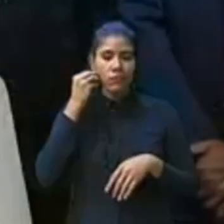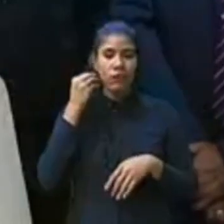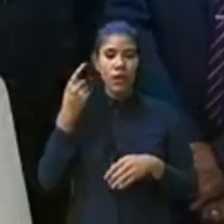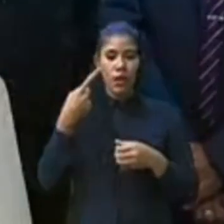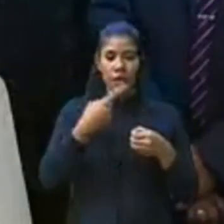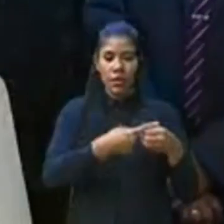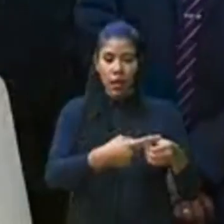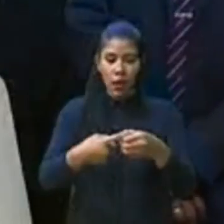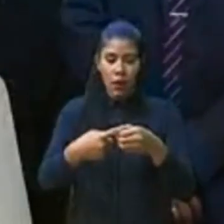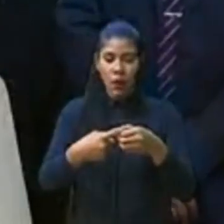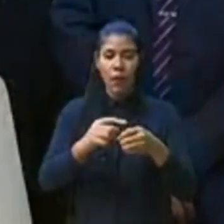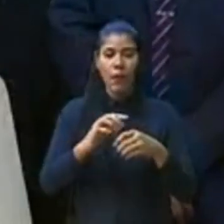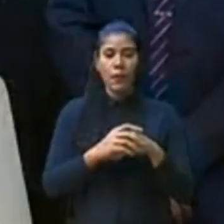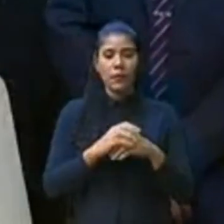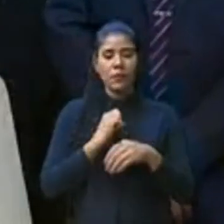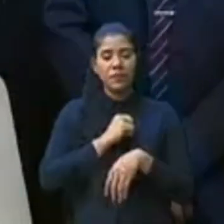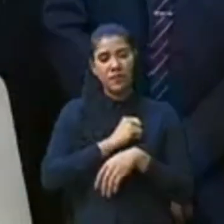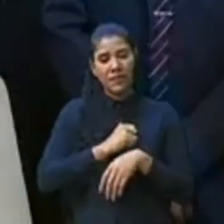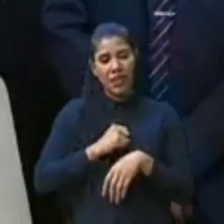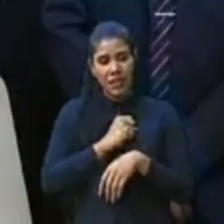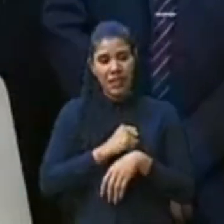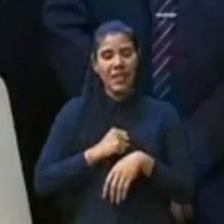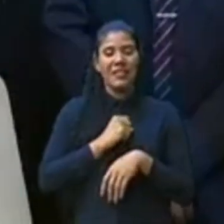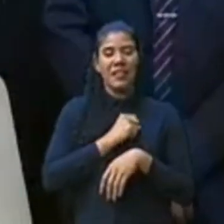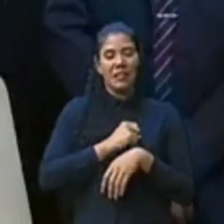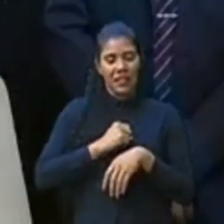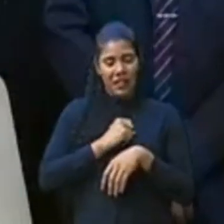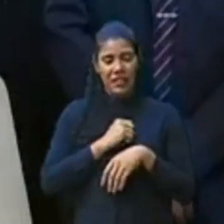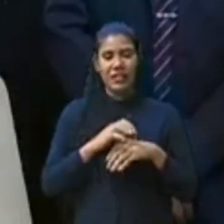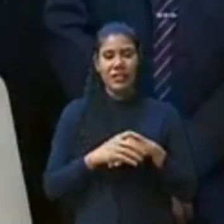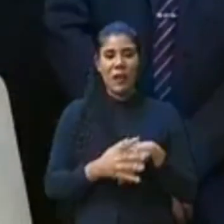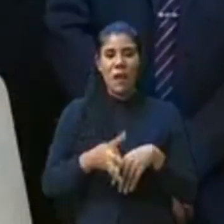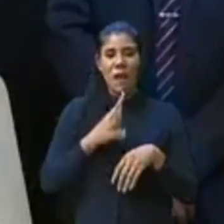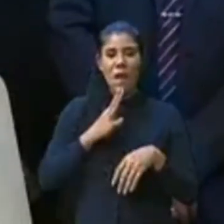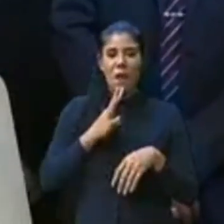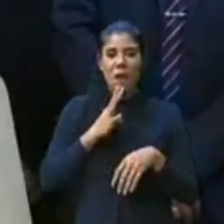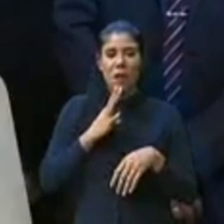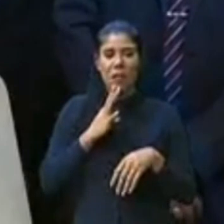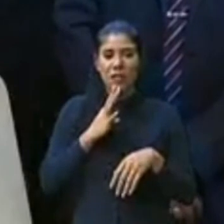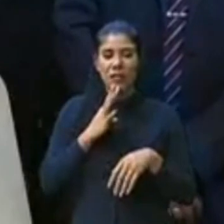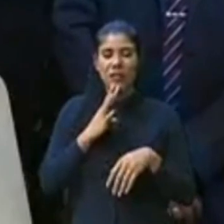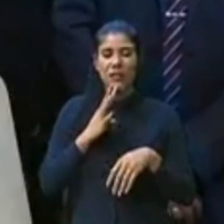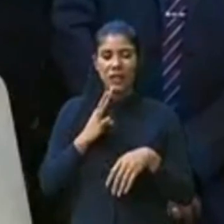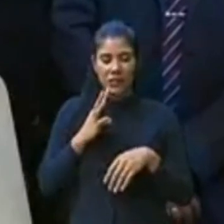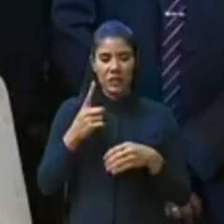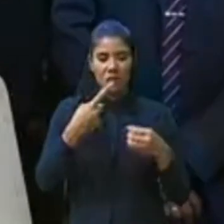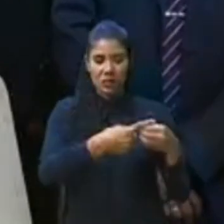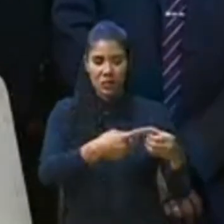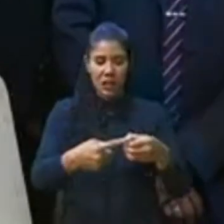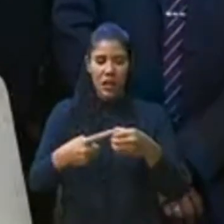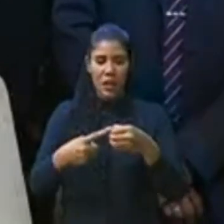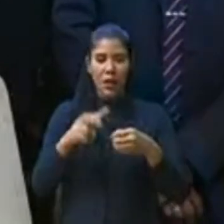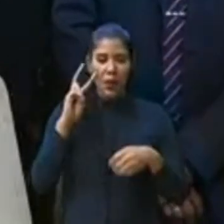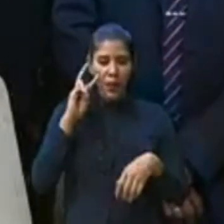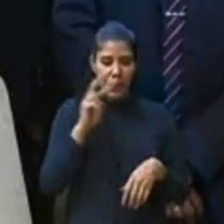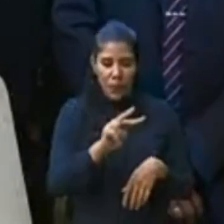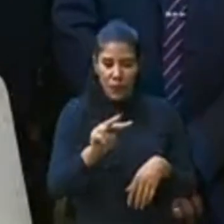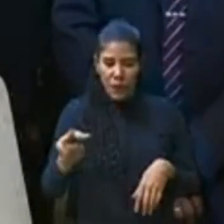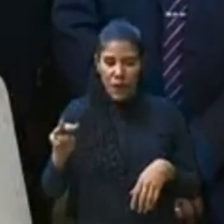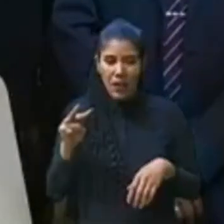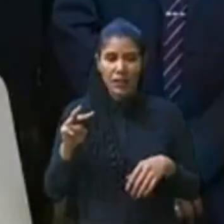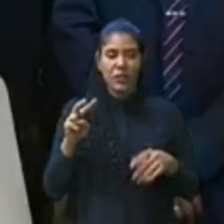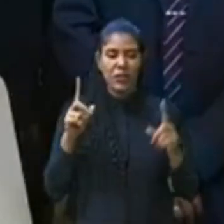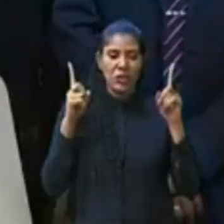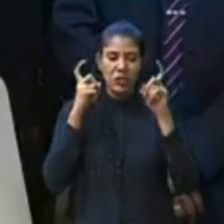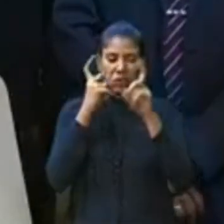interior, matando saudade de Camaleão, conhecendo o Tejo Preá mais de perto, vendo as dificuldades das agruras